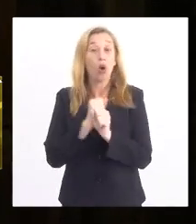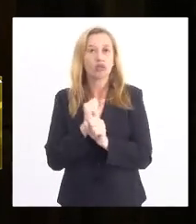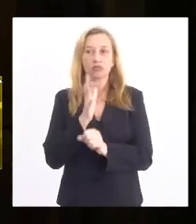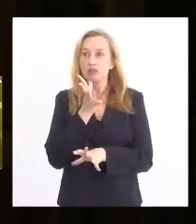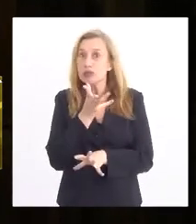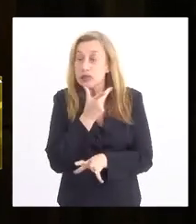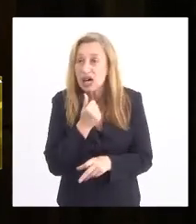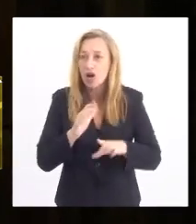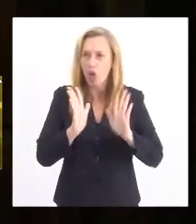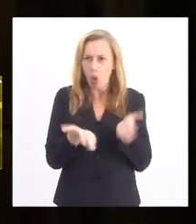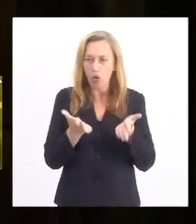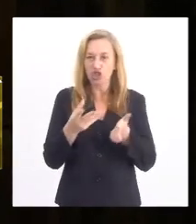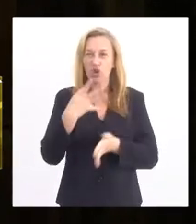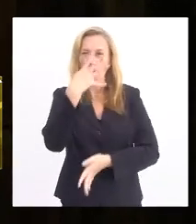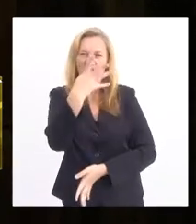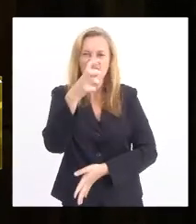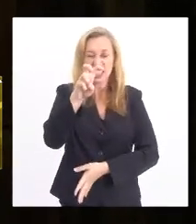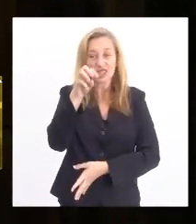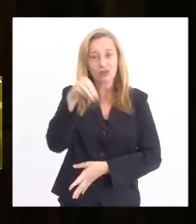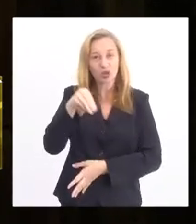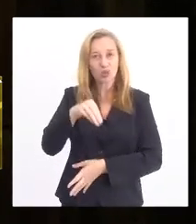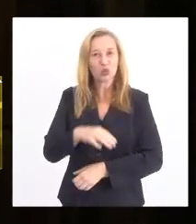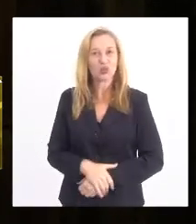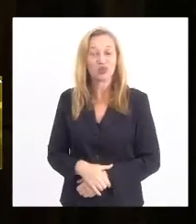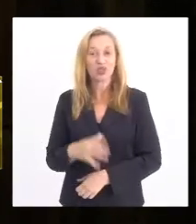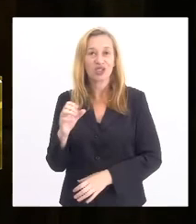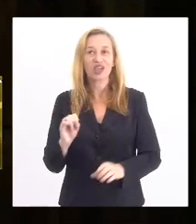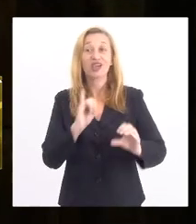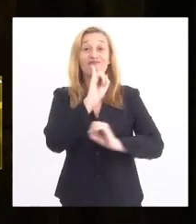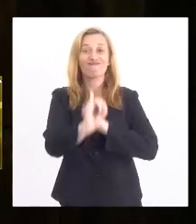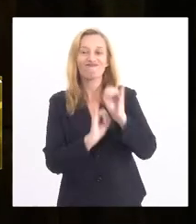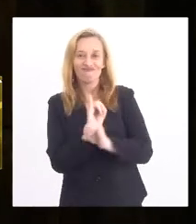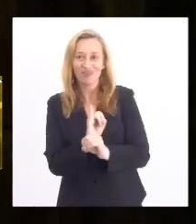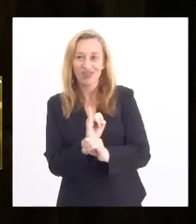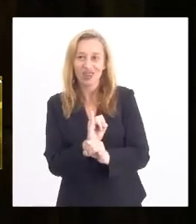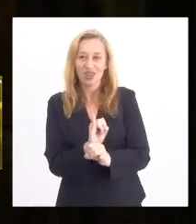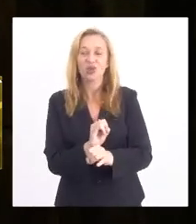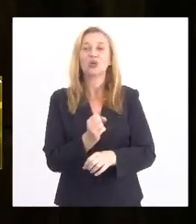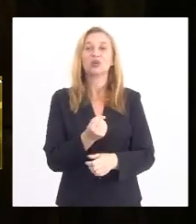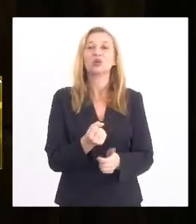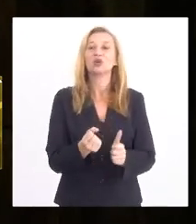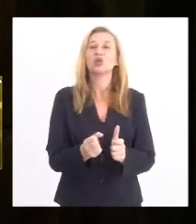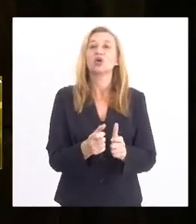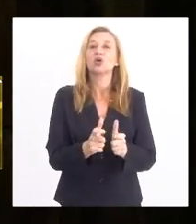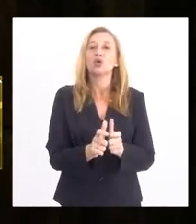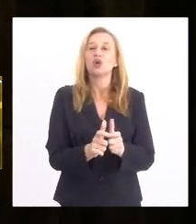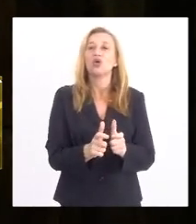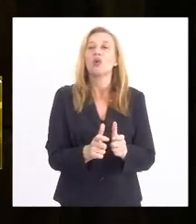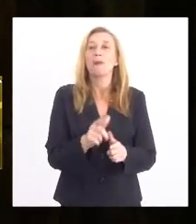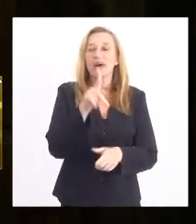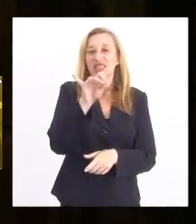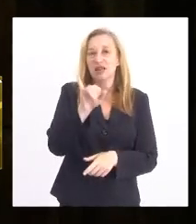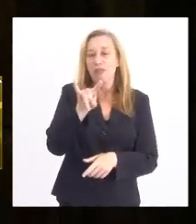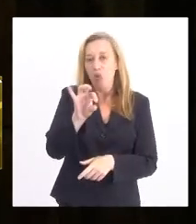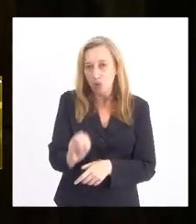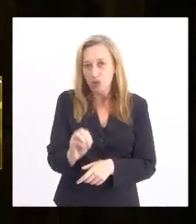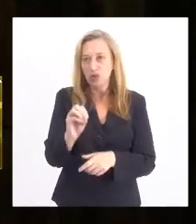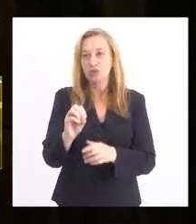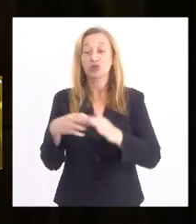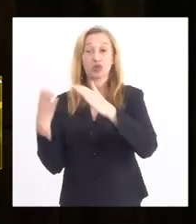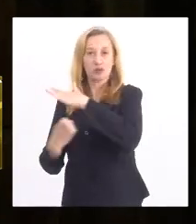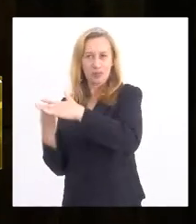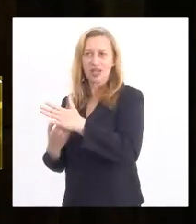hoje dia você tire 45 minutos e é online então maior patrimônio de uma empresa deputada do qualquer